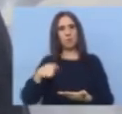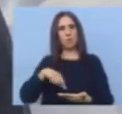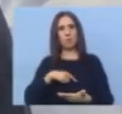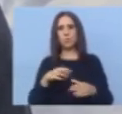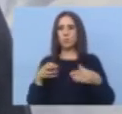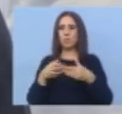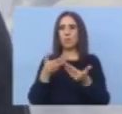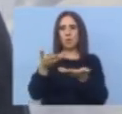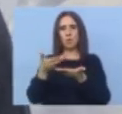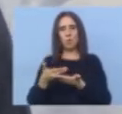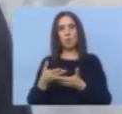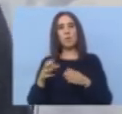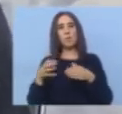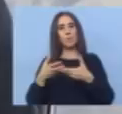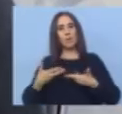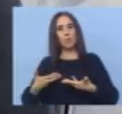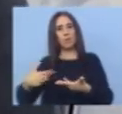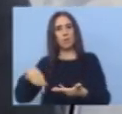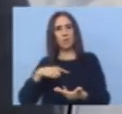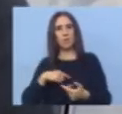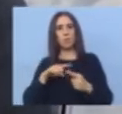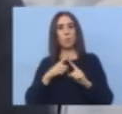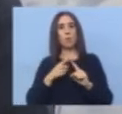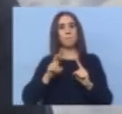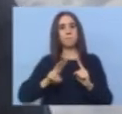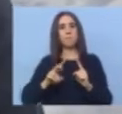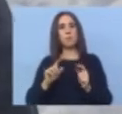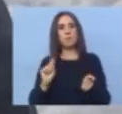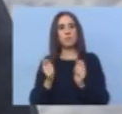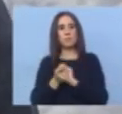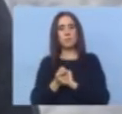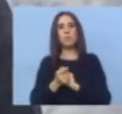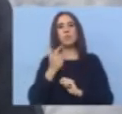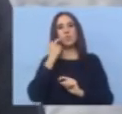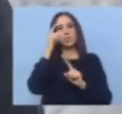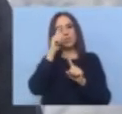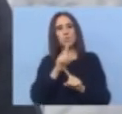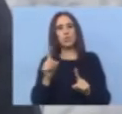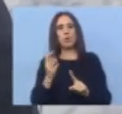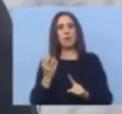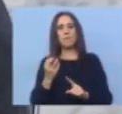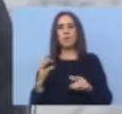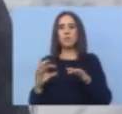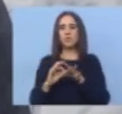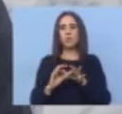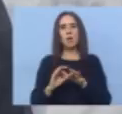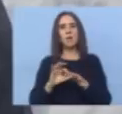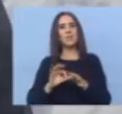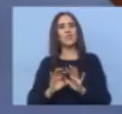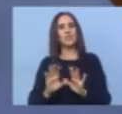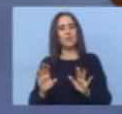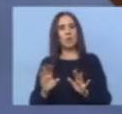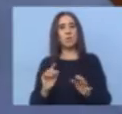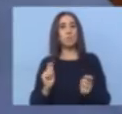a comunidade e a comunidade nos acolhe. O segundo ano é a transformação, em que já há um conhecimento, já há uma ligação, já há uma vinculação, e há